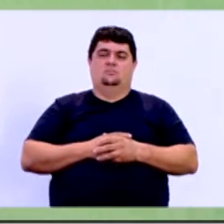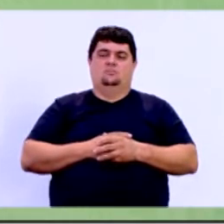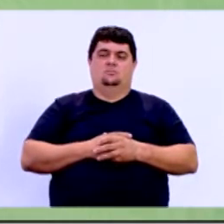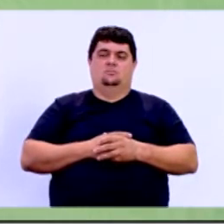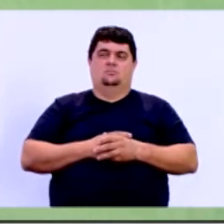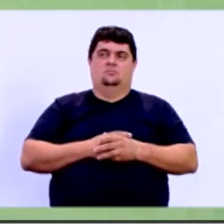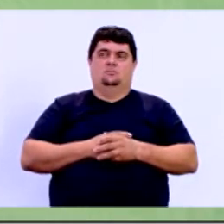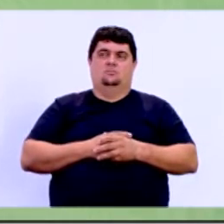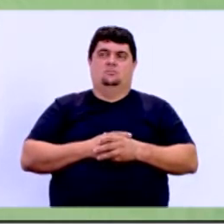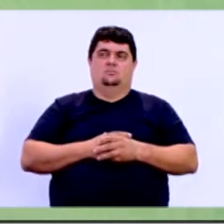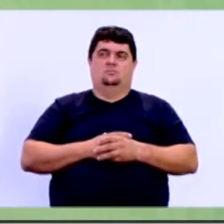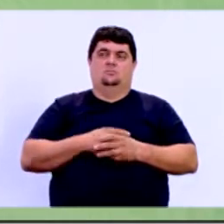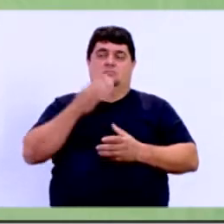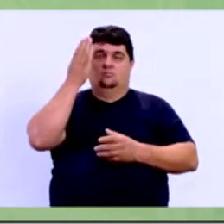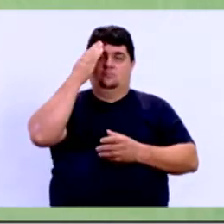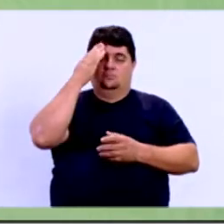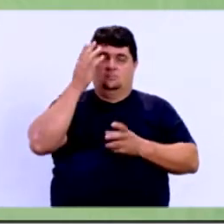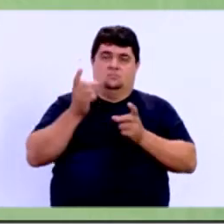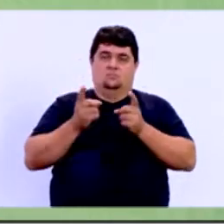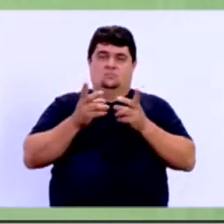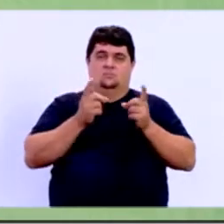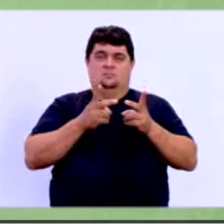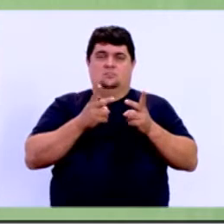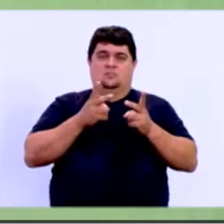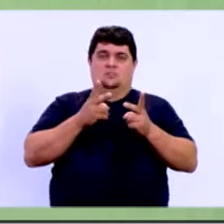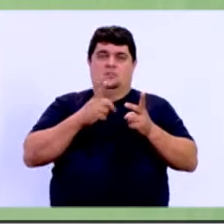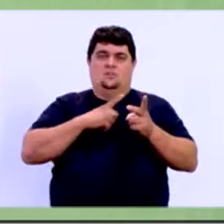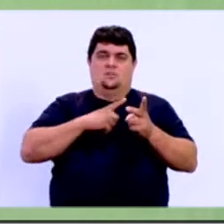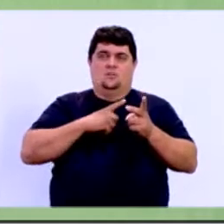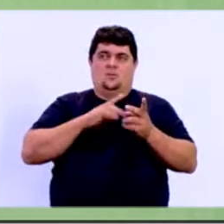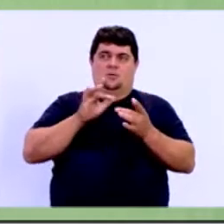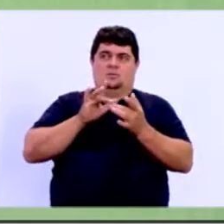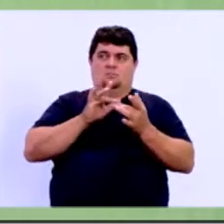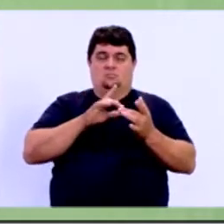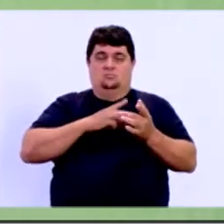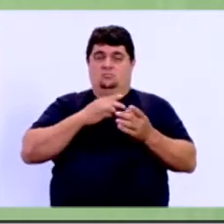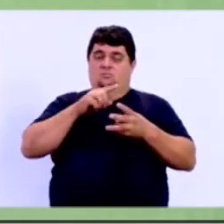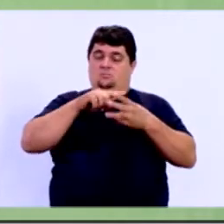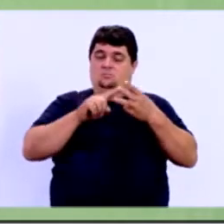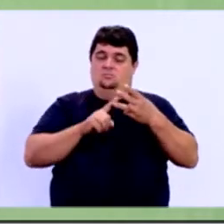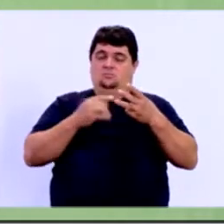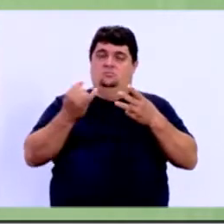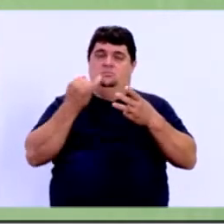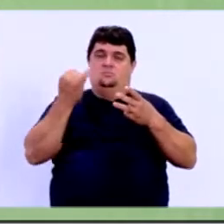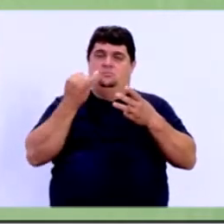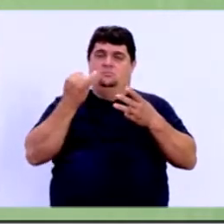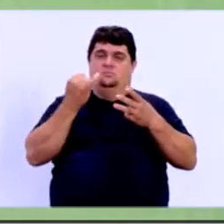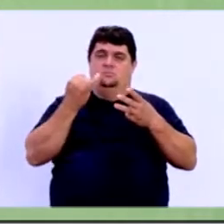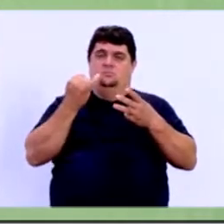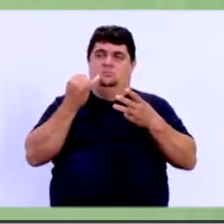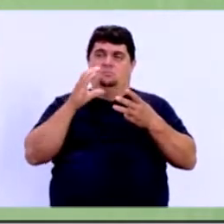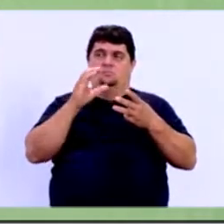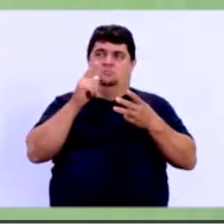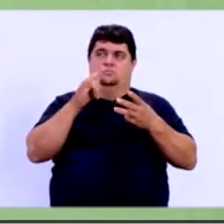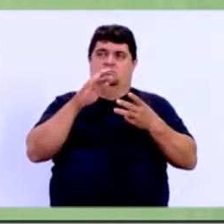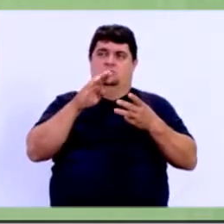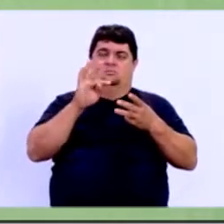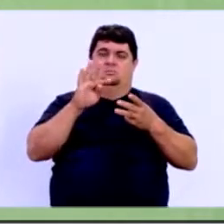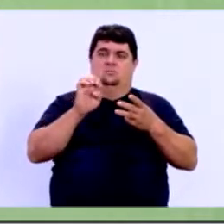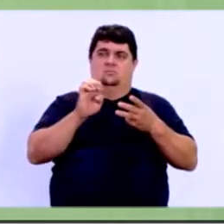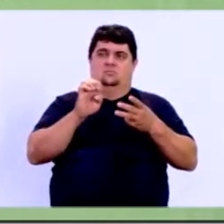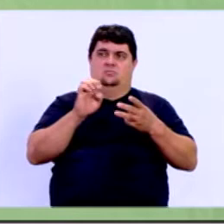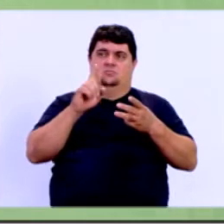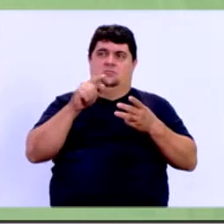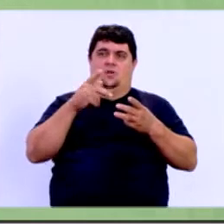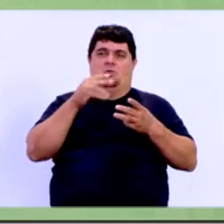vamos entender que a venda, ela envolve 3 elementos, né? É o cliente, é